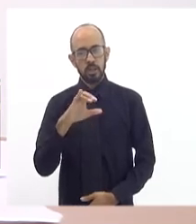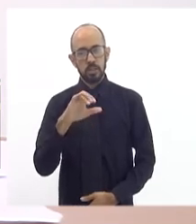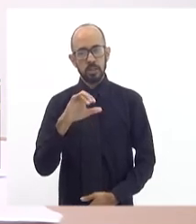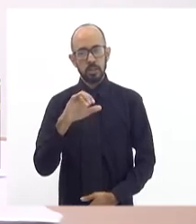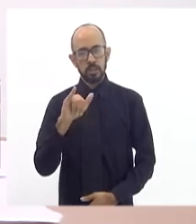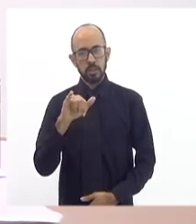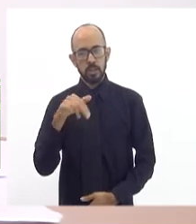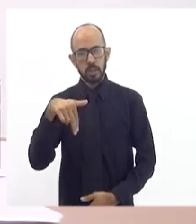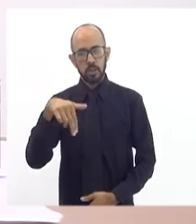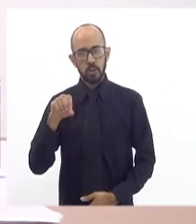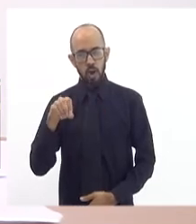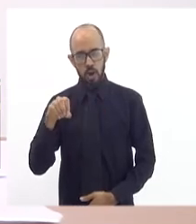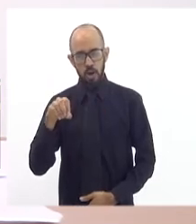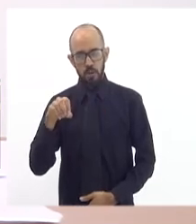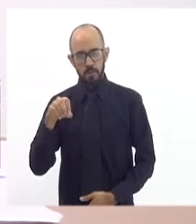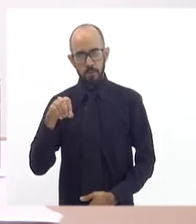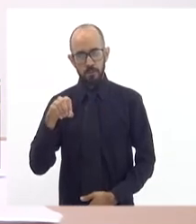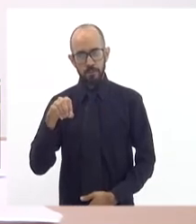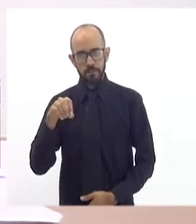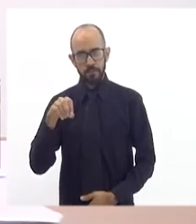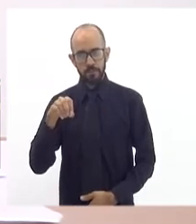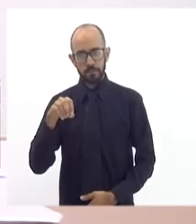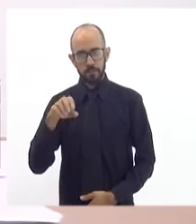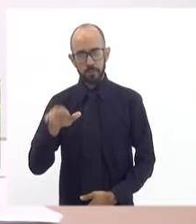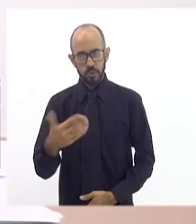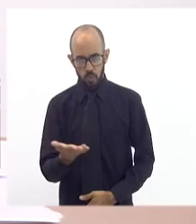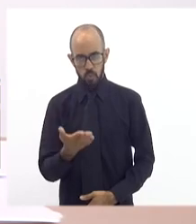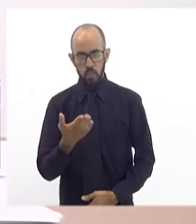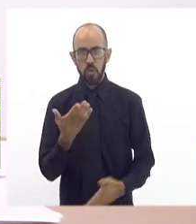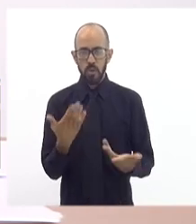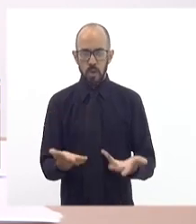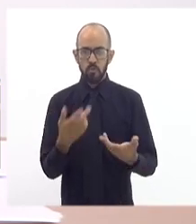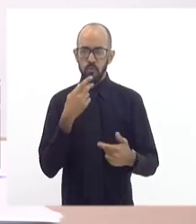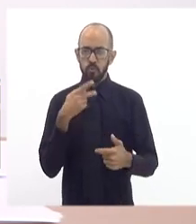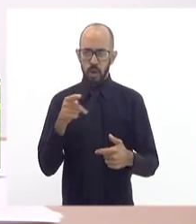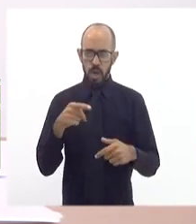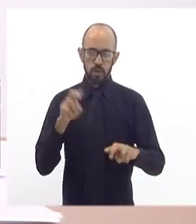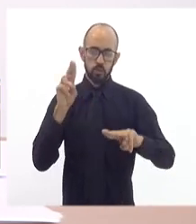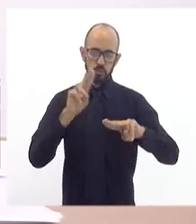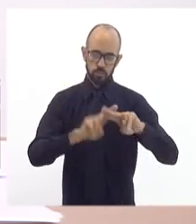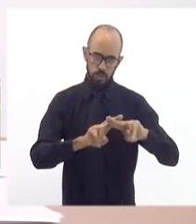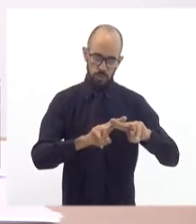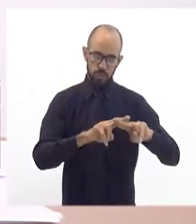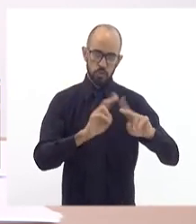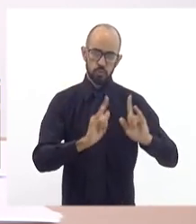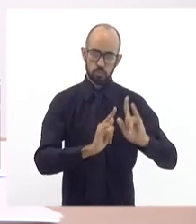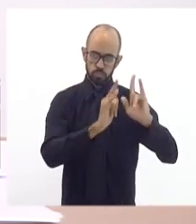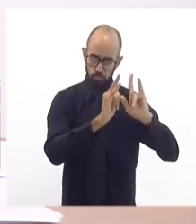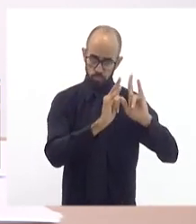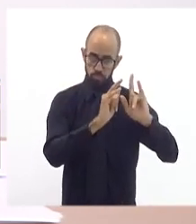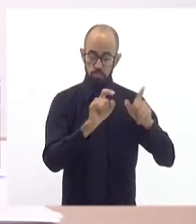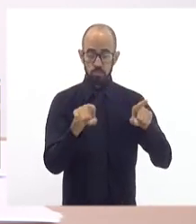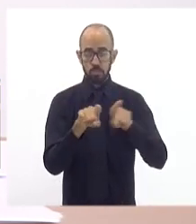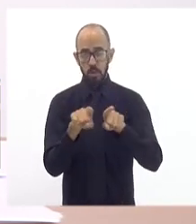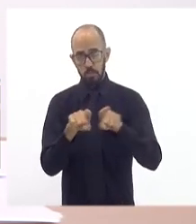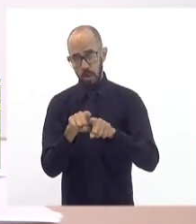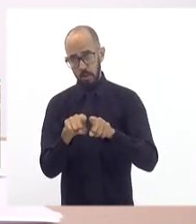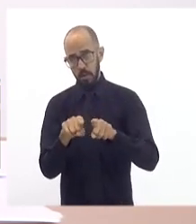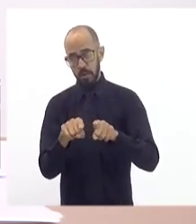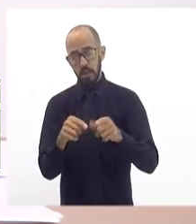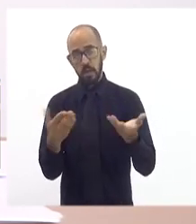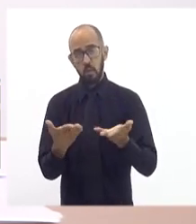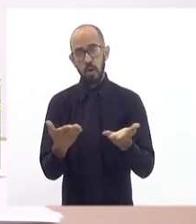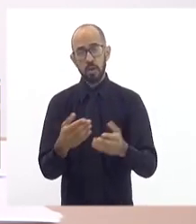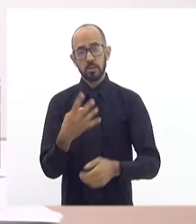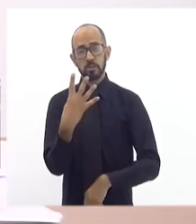falar da questão do presídio que está lá da questão do do Lixão que queriam colocar em Paciência para trás justamente nessa questão dessas